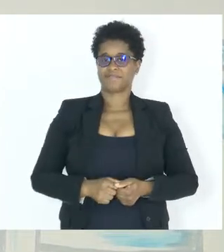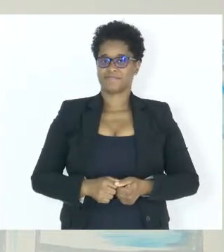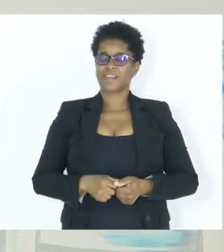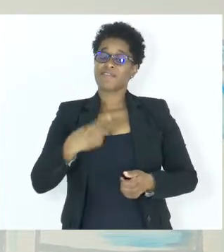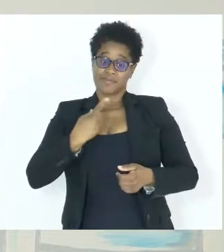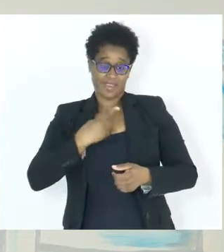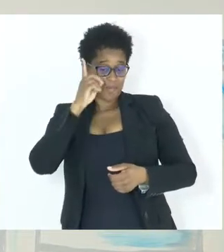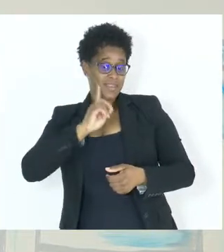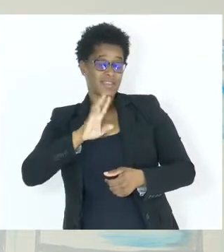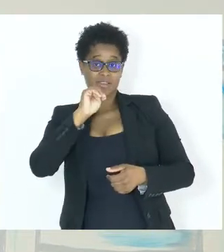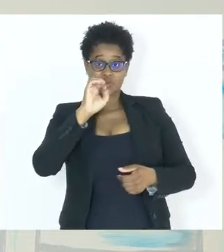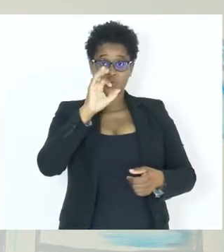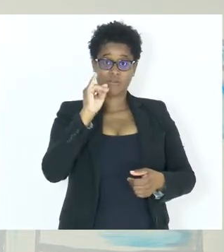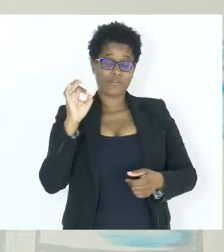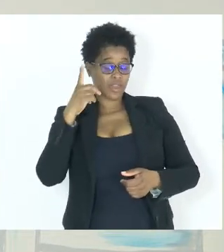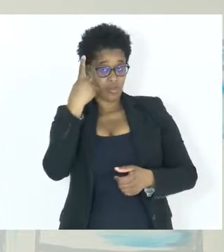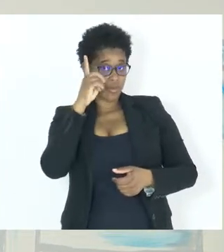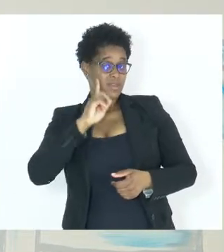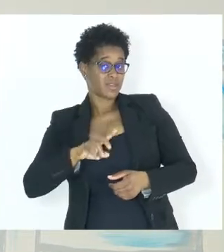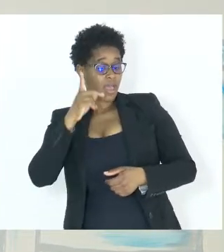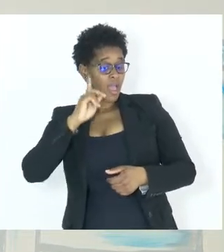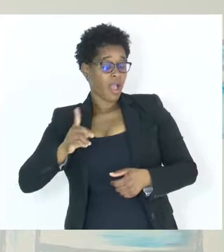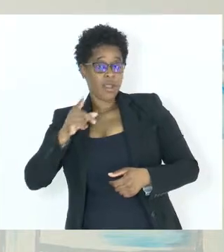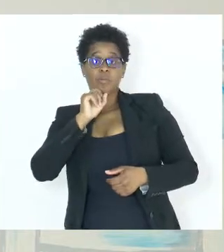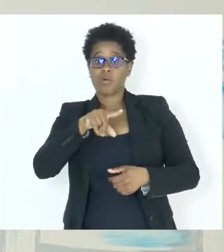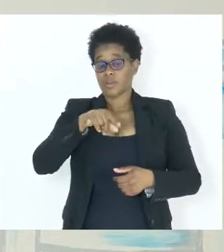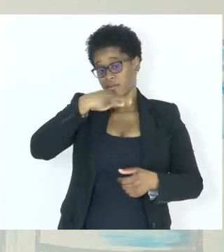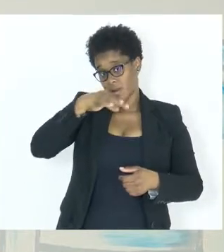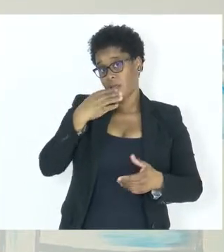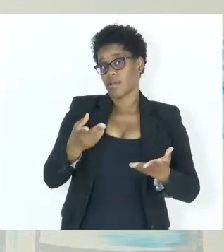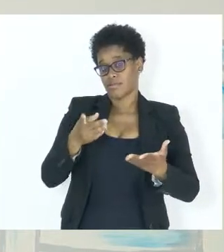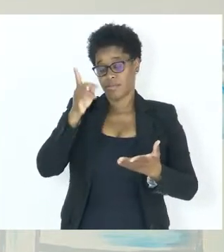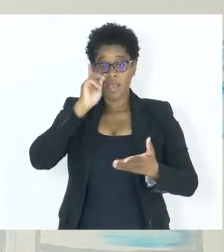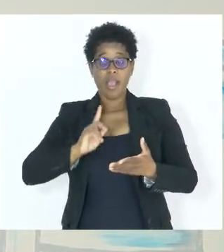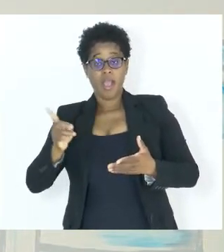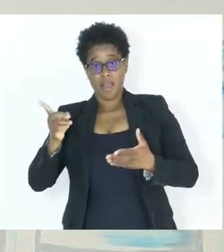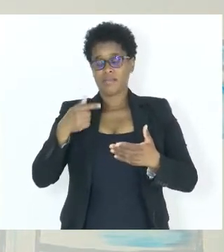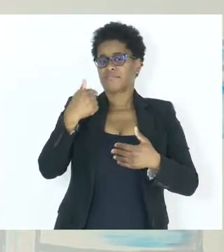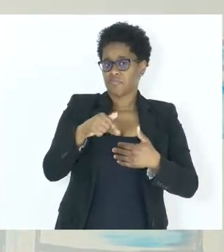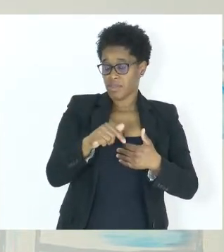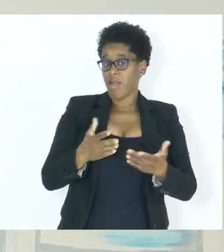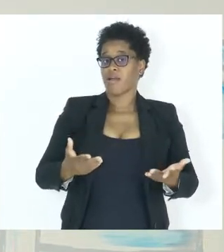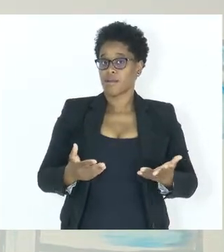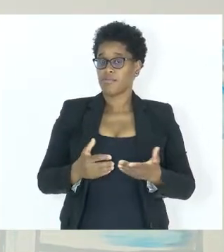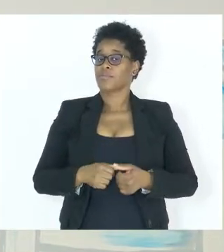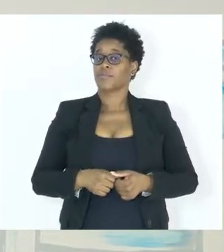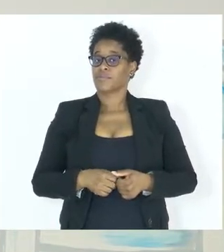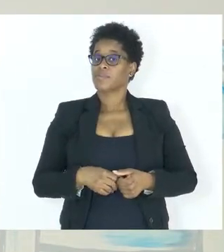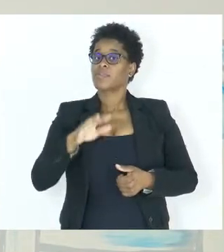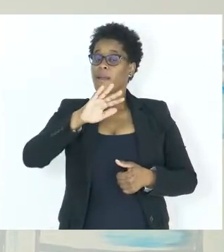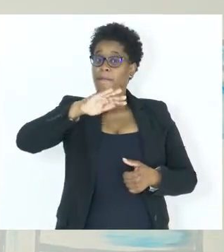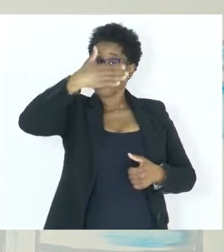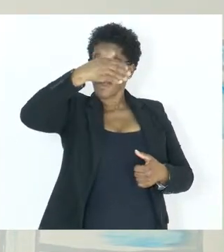a Sofia uma menina, nós podemos dizer, ela encontra-se